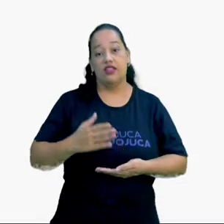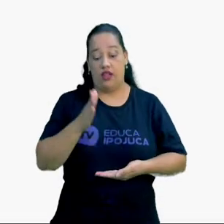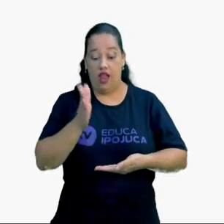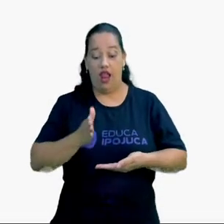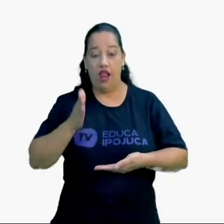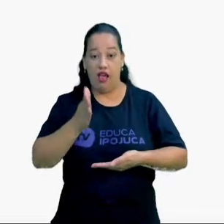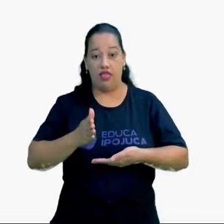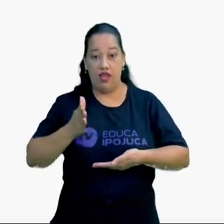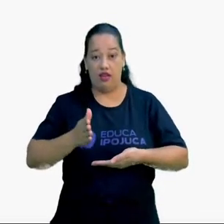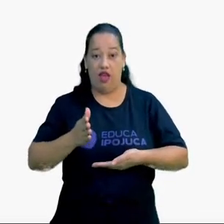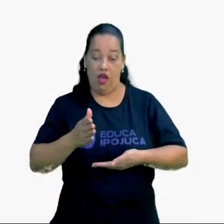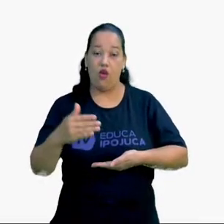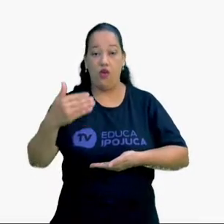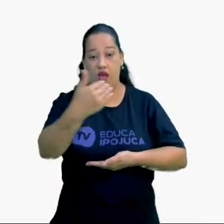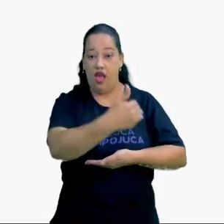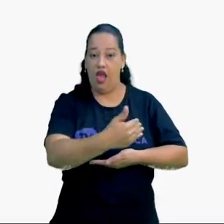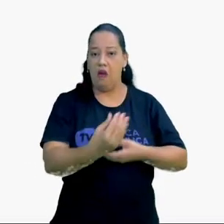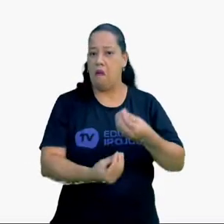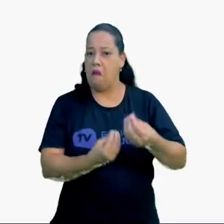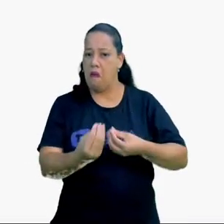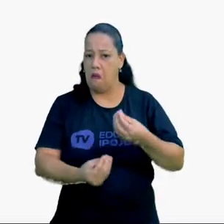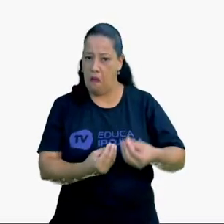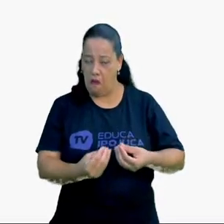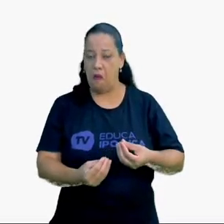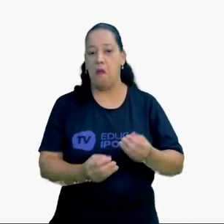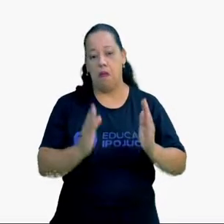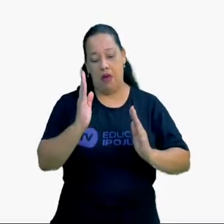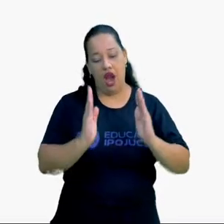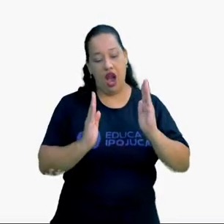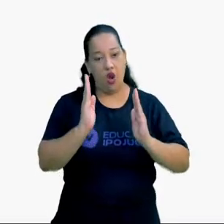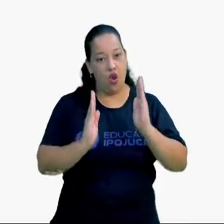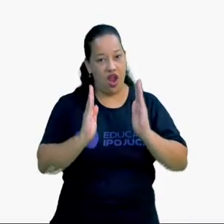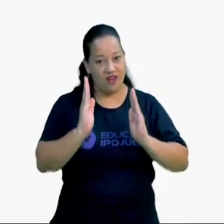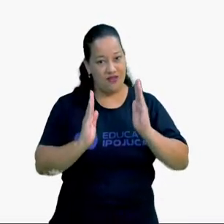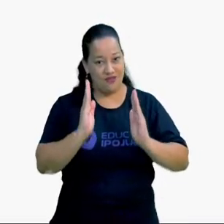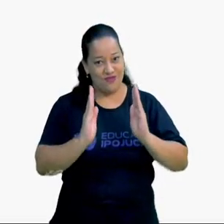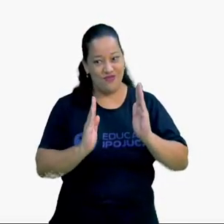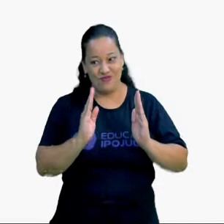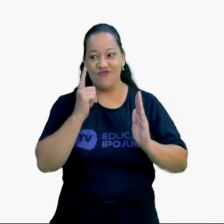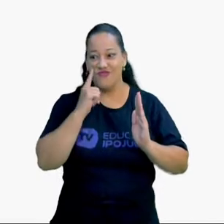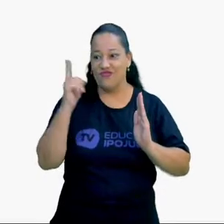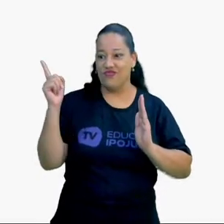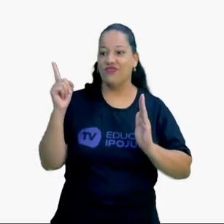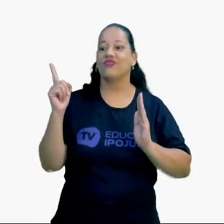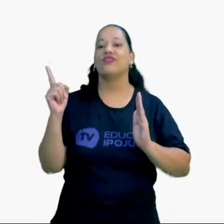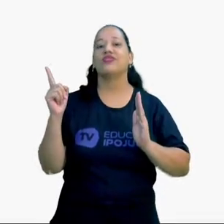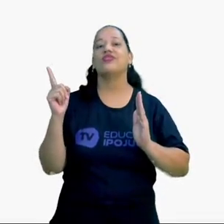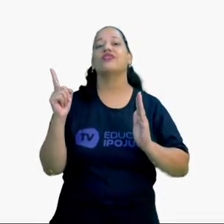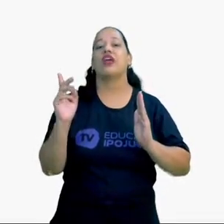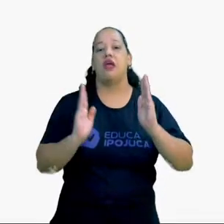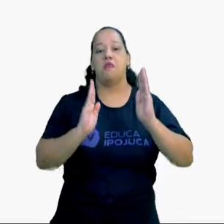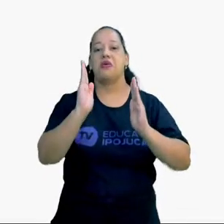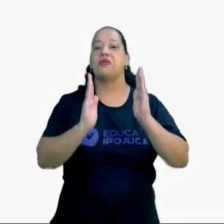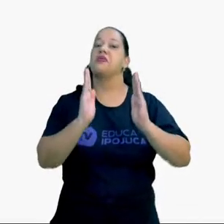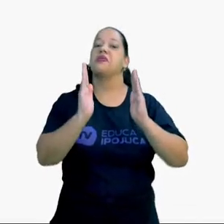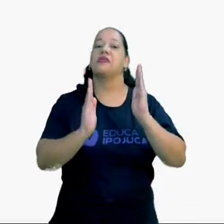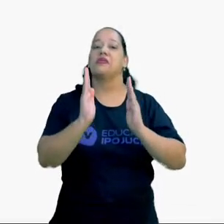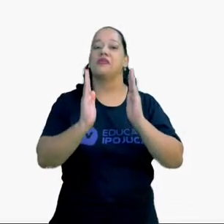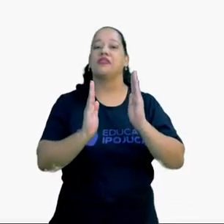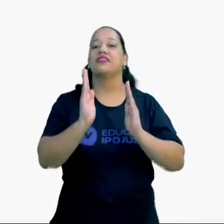em formas de paralelogramo. Olha aí, as faces laterais